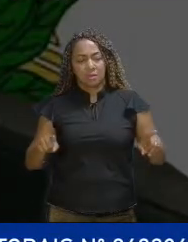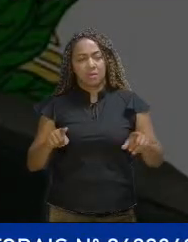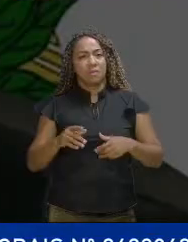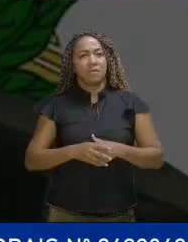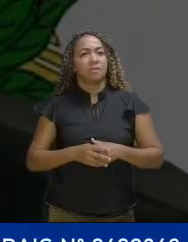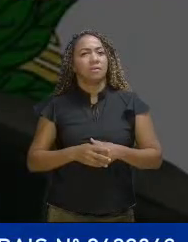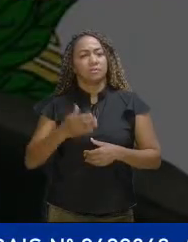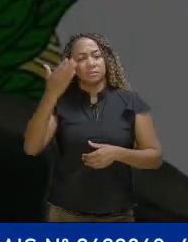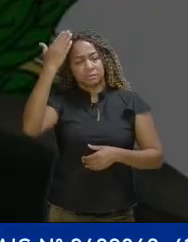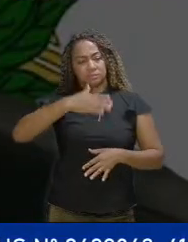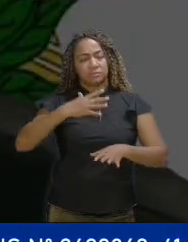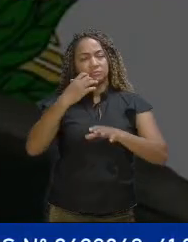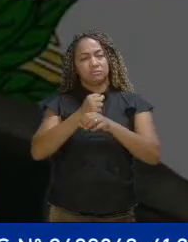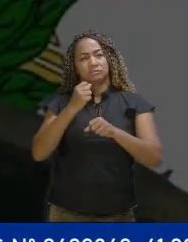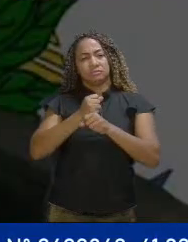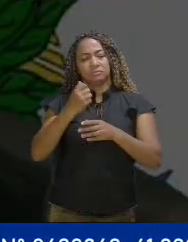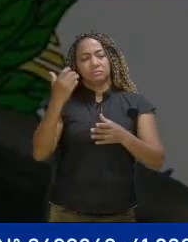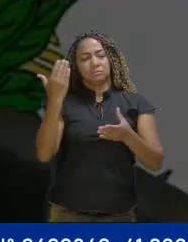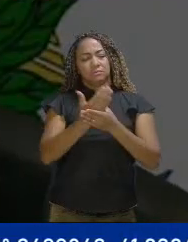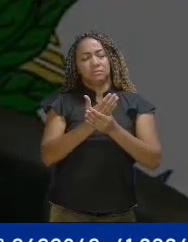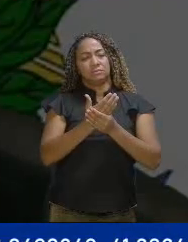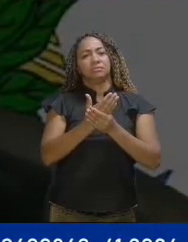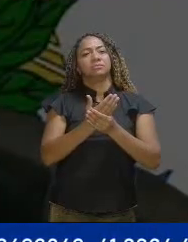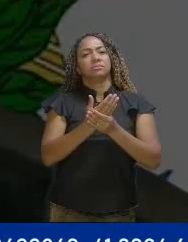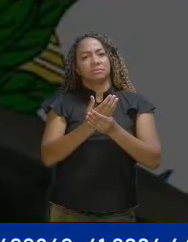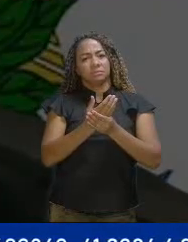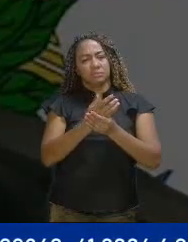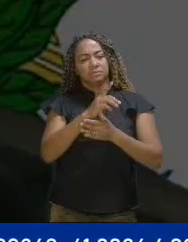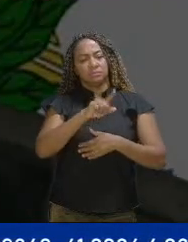prestador de contas foi regularmente intimado para